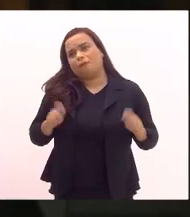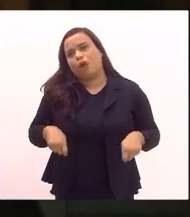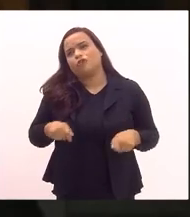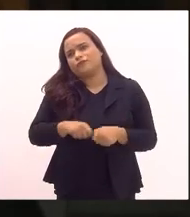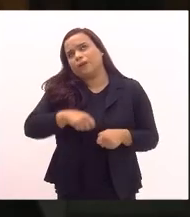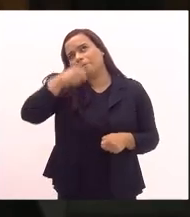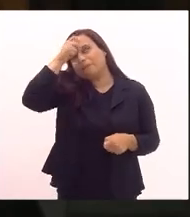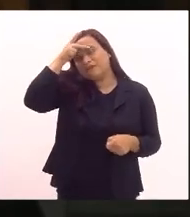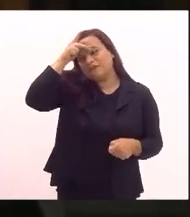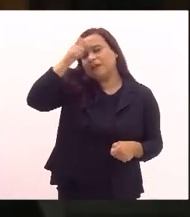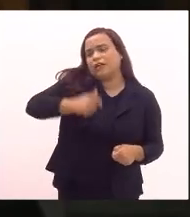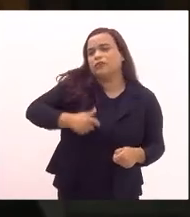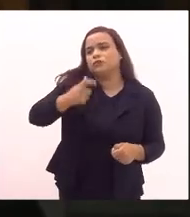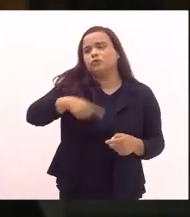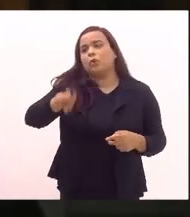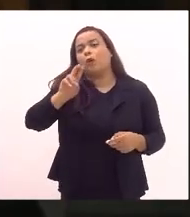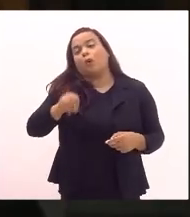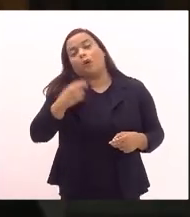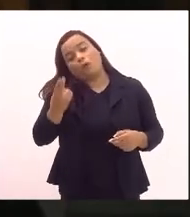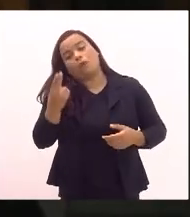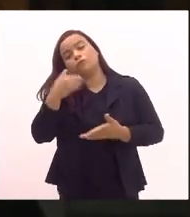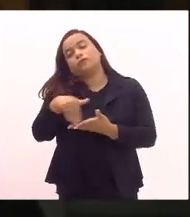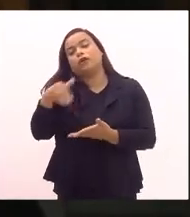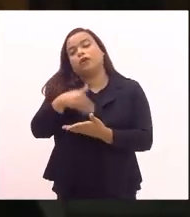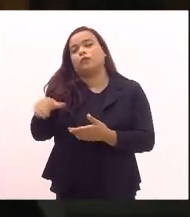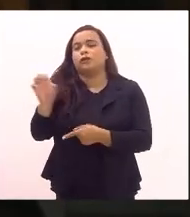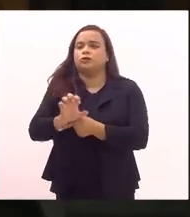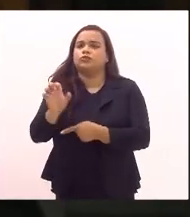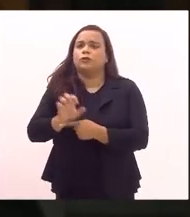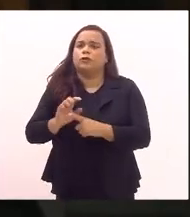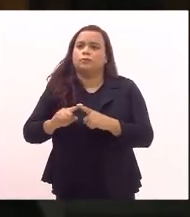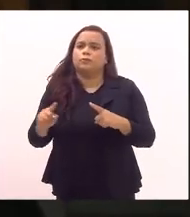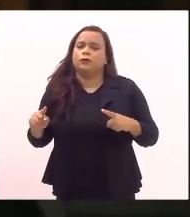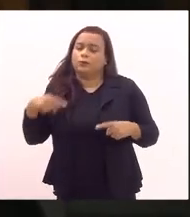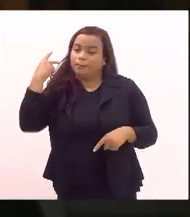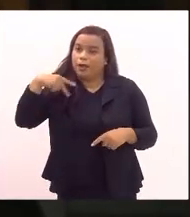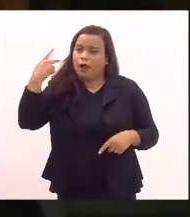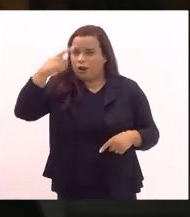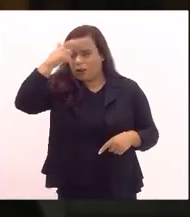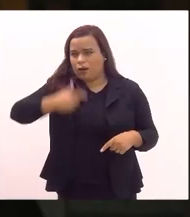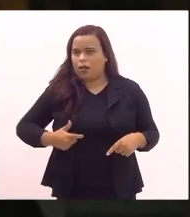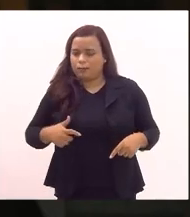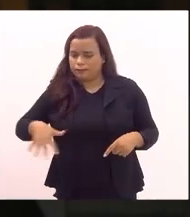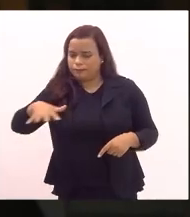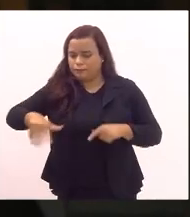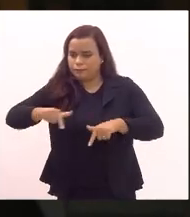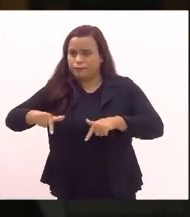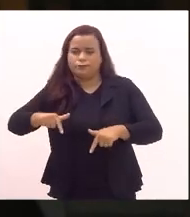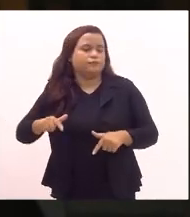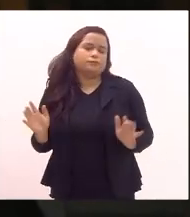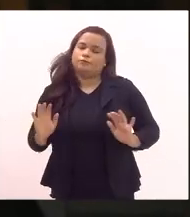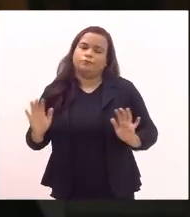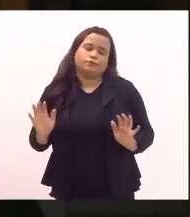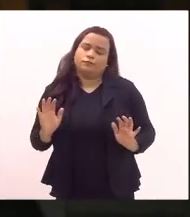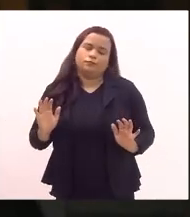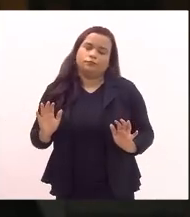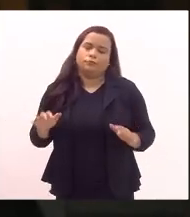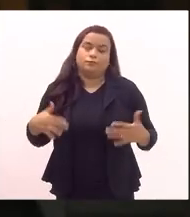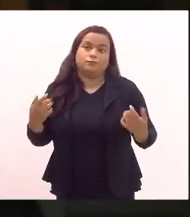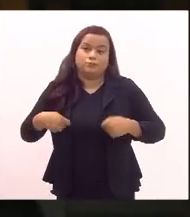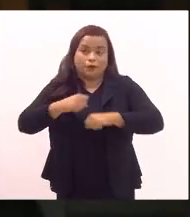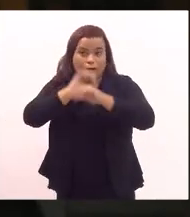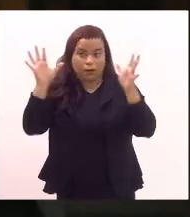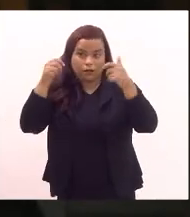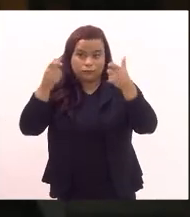prefeito ou como secretário de estado mas com parlamentar não então a gente tem que deixar essas